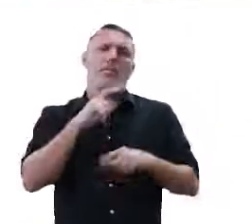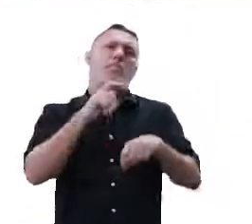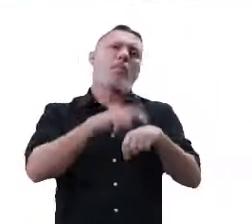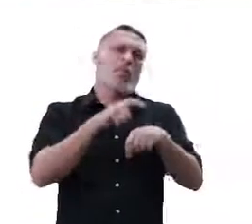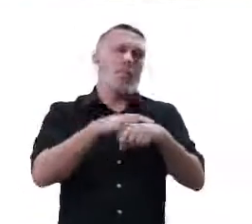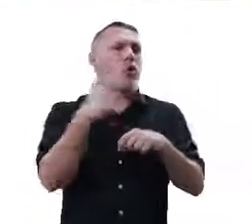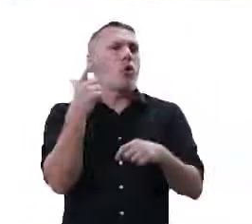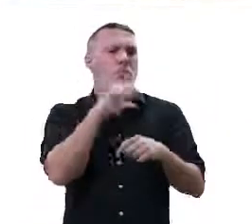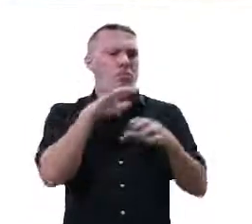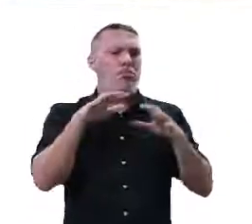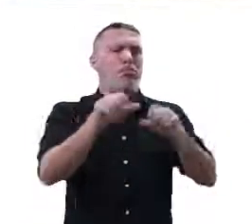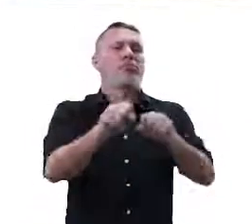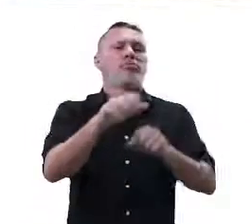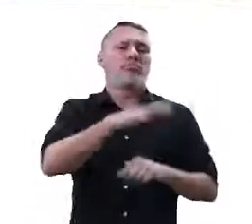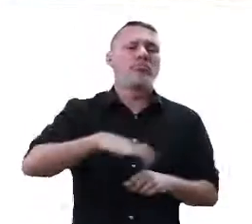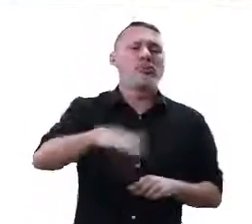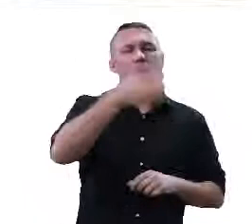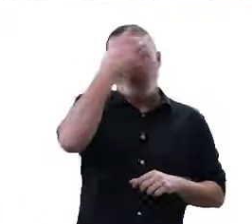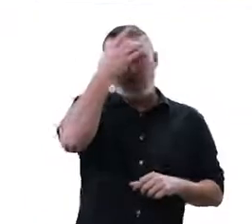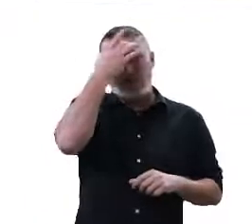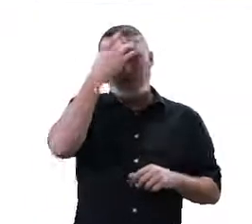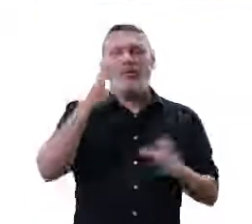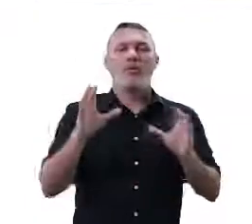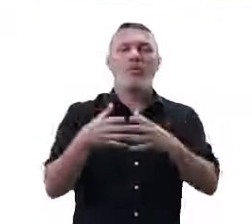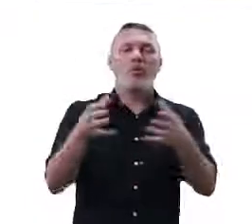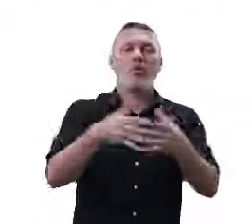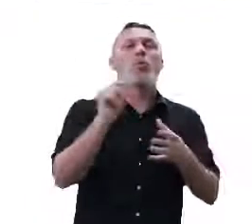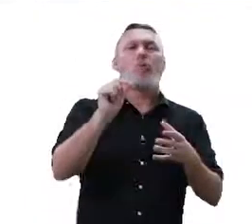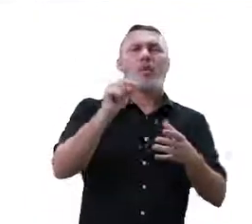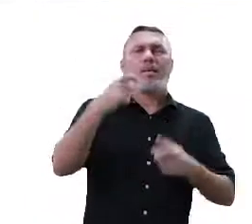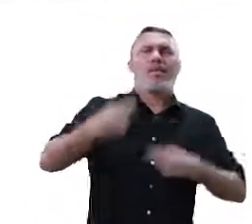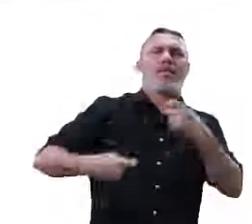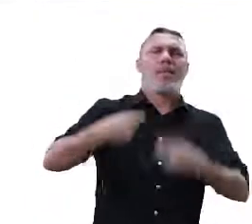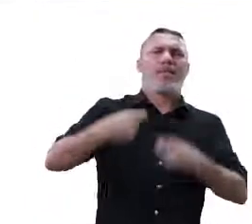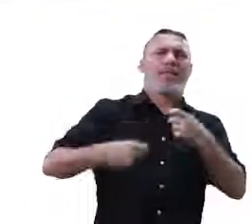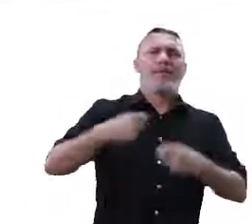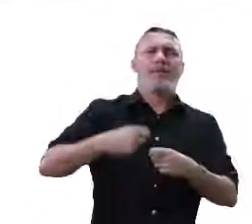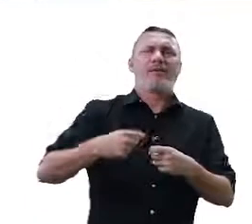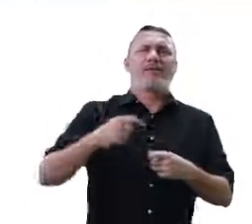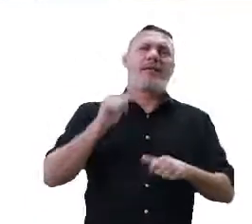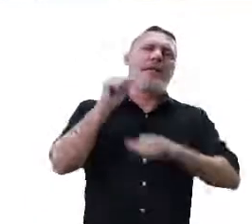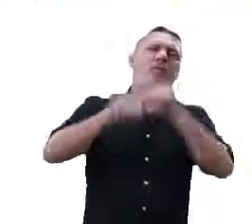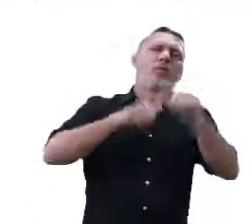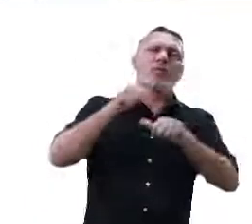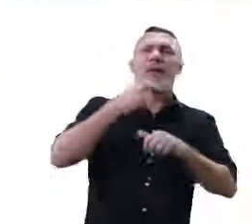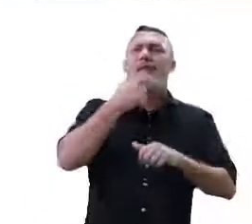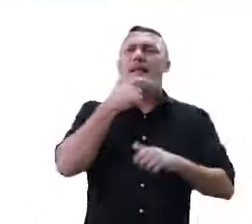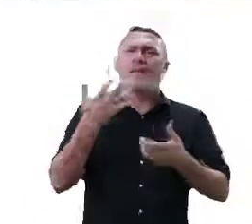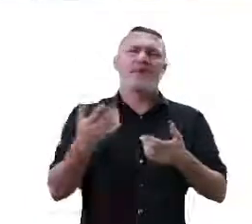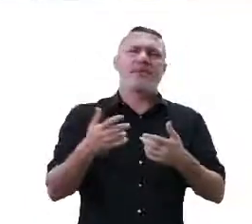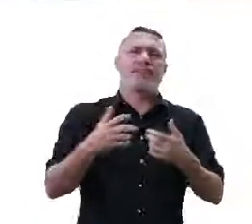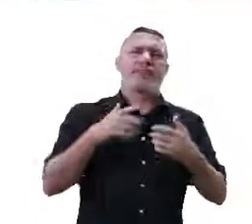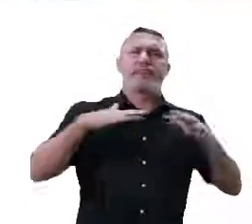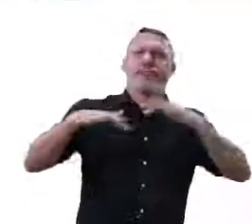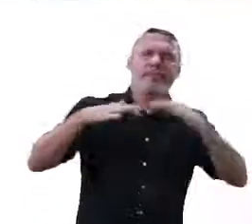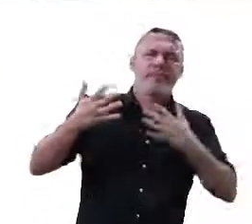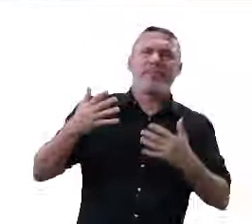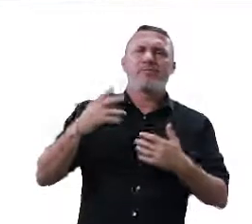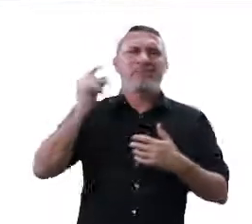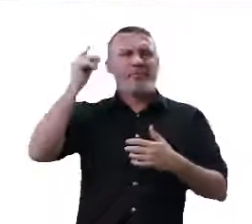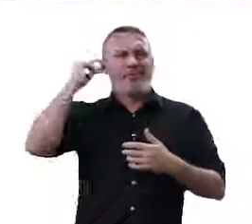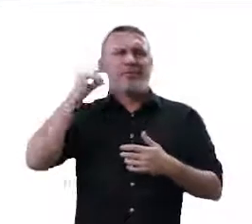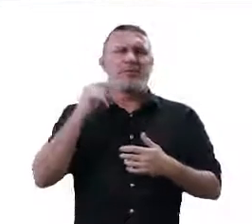a consciência de classe, quando ela faz a sua guerra contra a aristocracia. Aí são as revoluções inglesas, né,